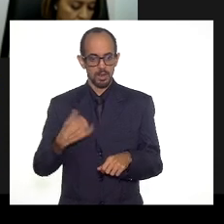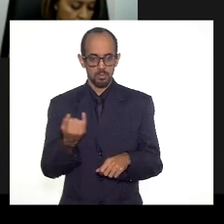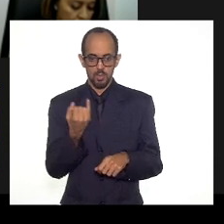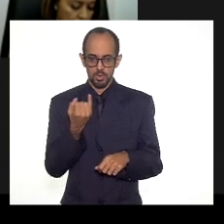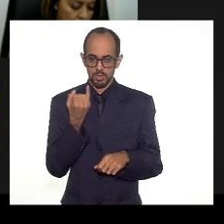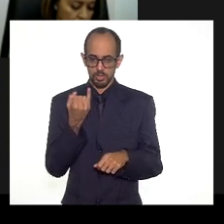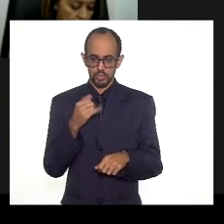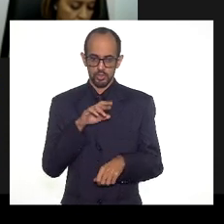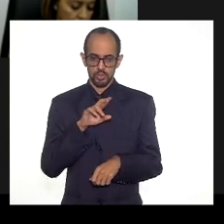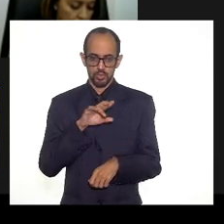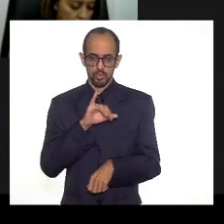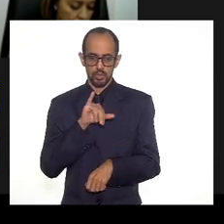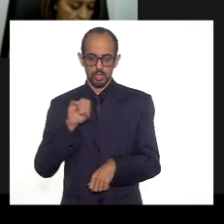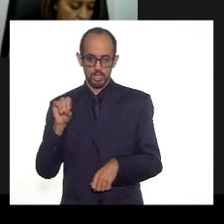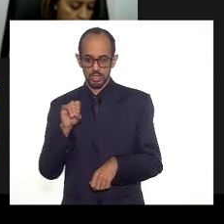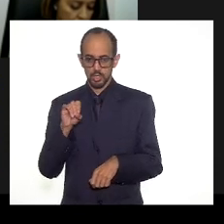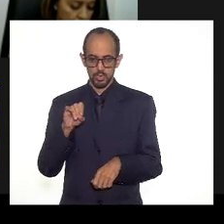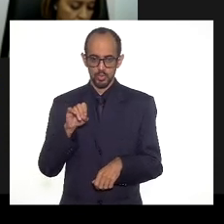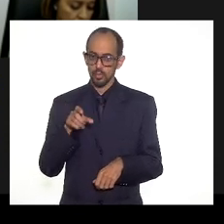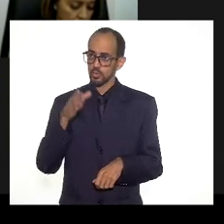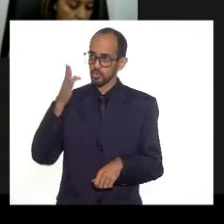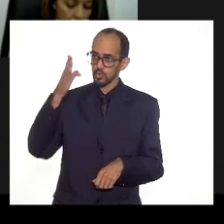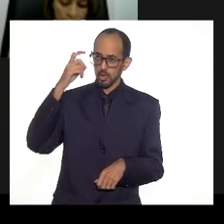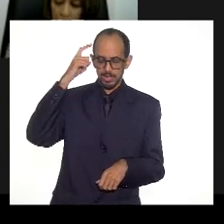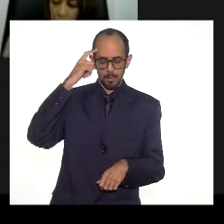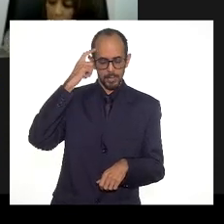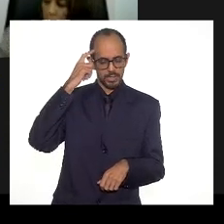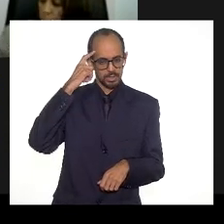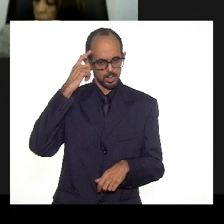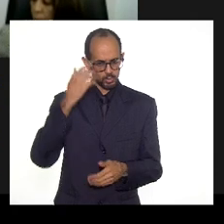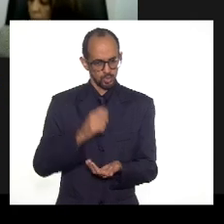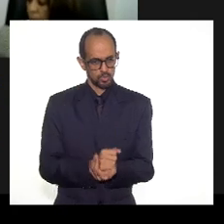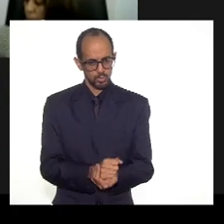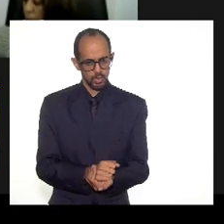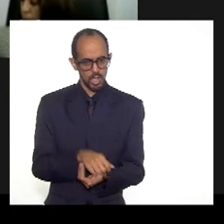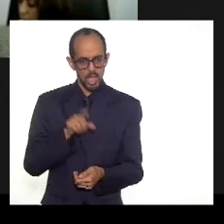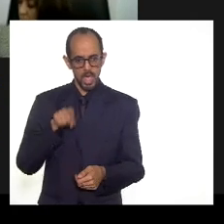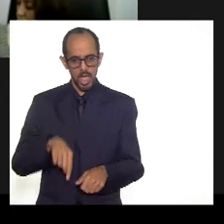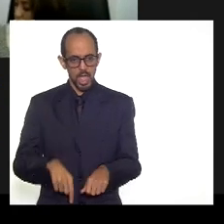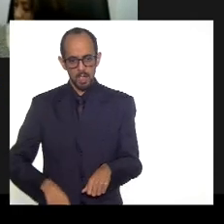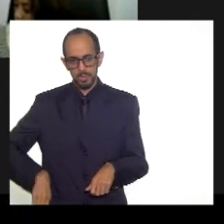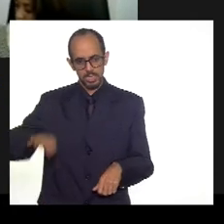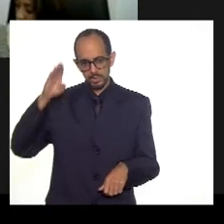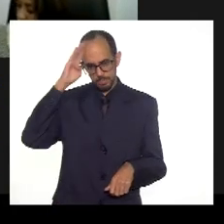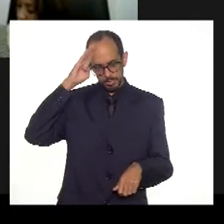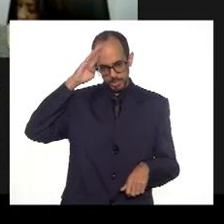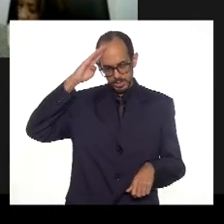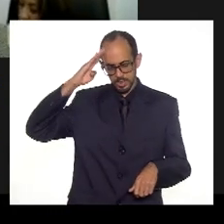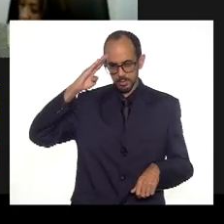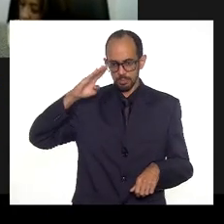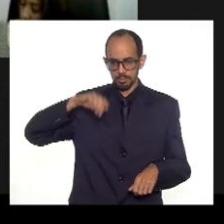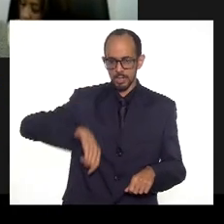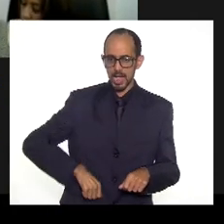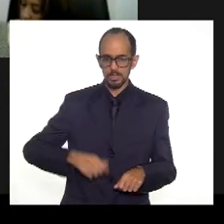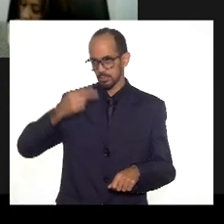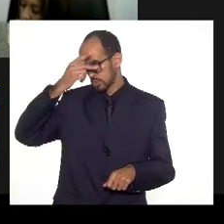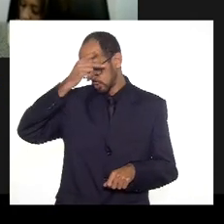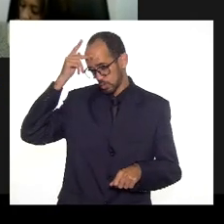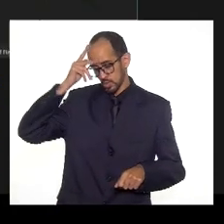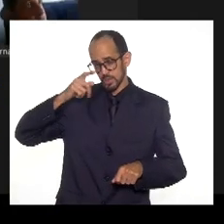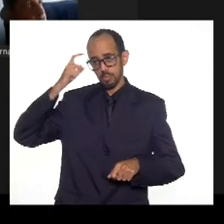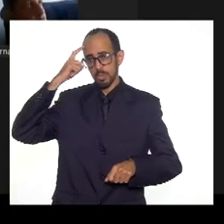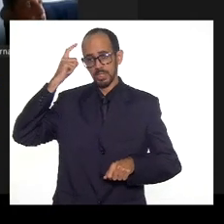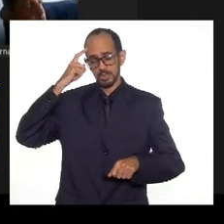Janeiro, o senhor está pensando no Rio de Janeiro, é uma das principais figuras que hoje estão pensando no